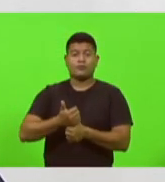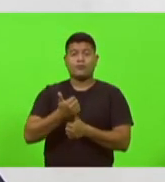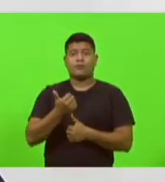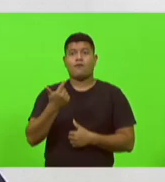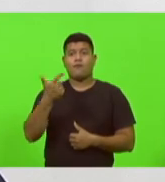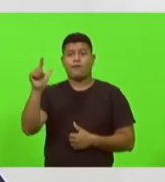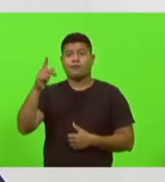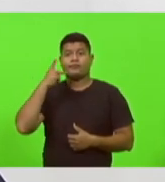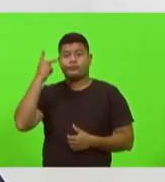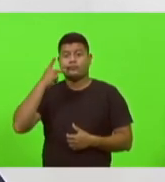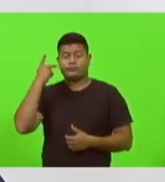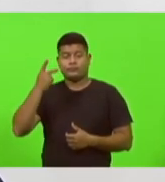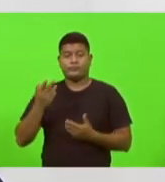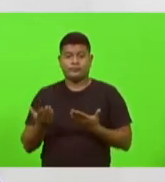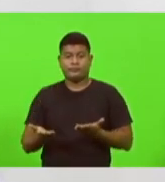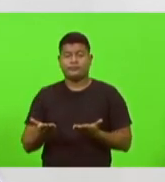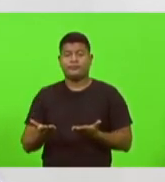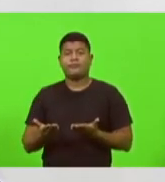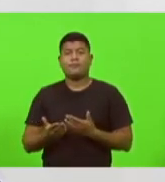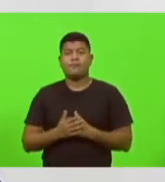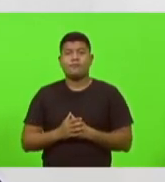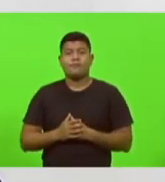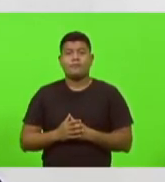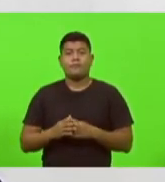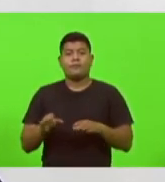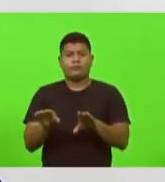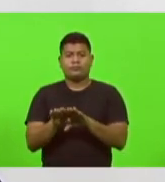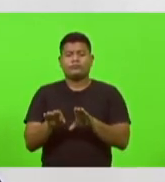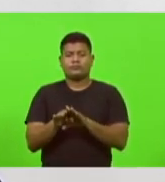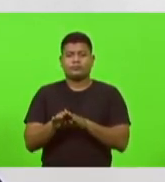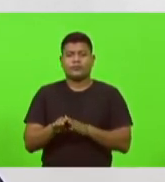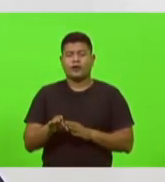Também deixou aqui um grande legado para nós.